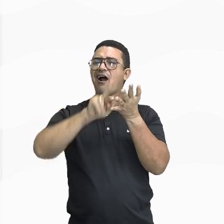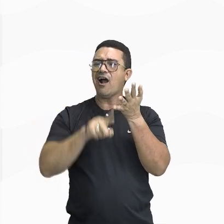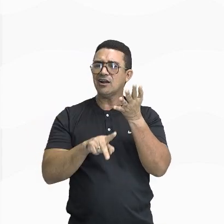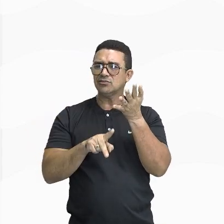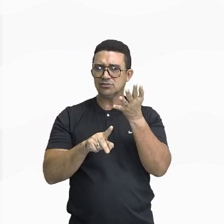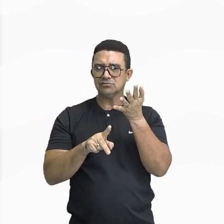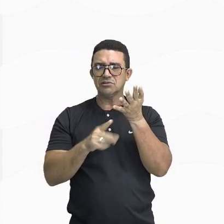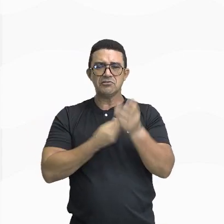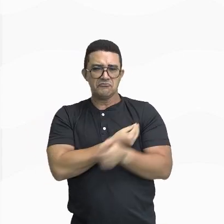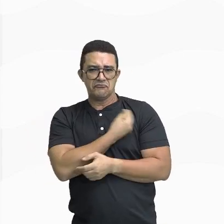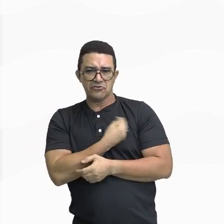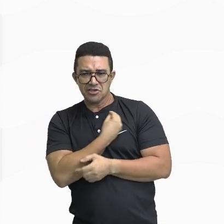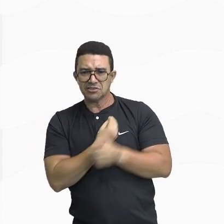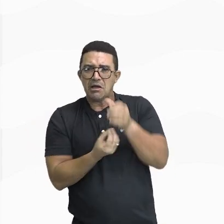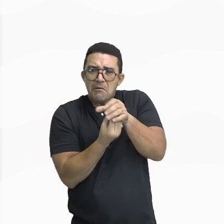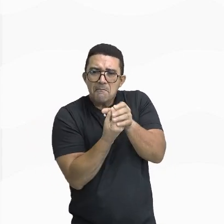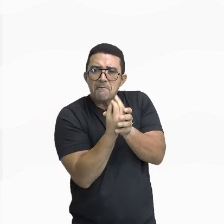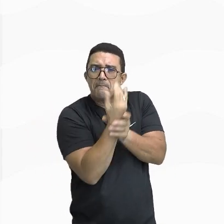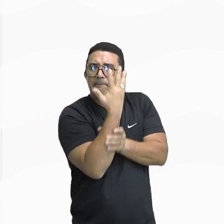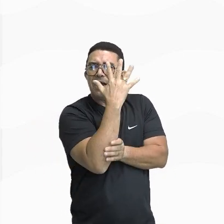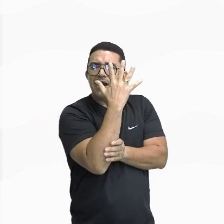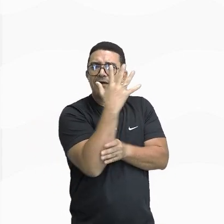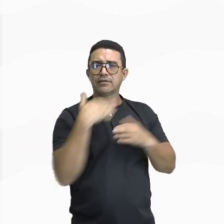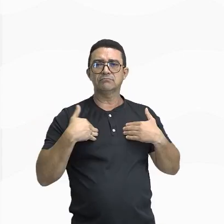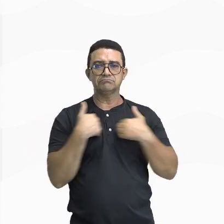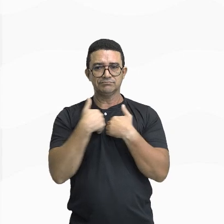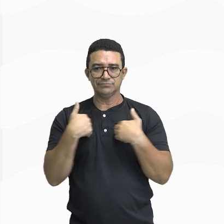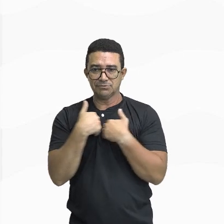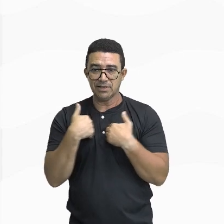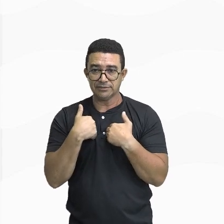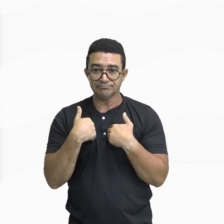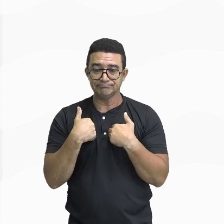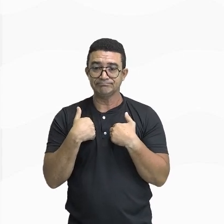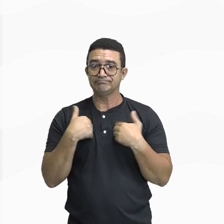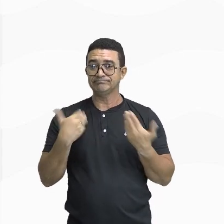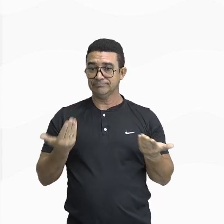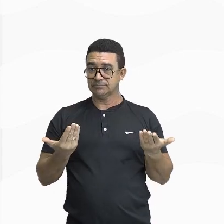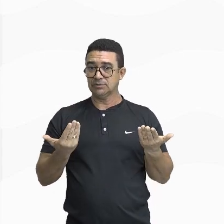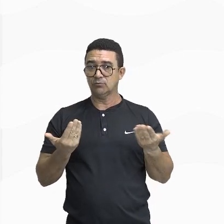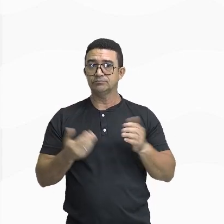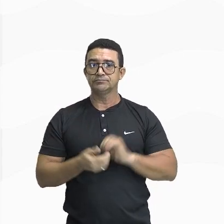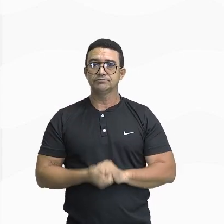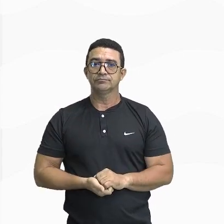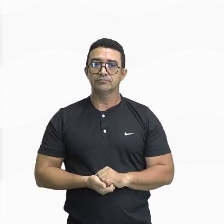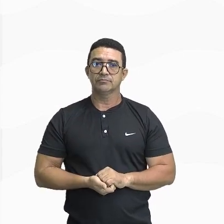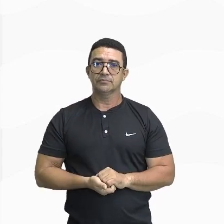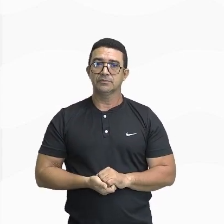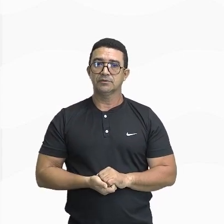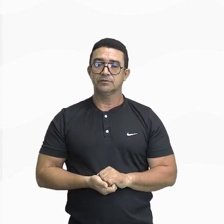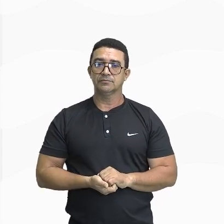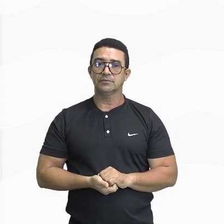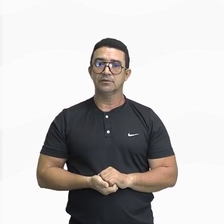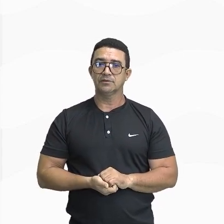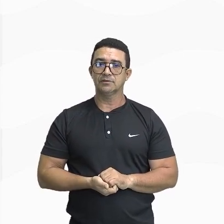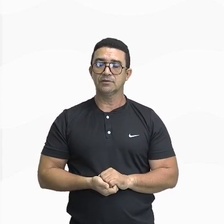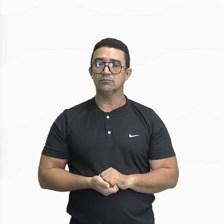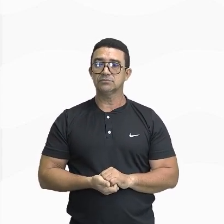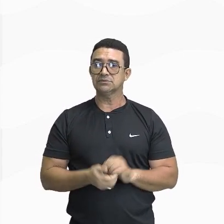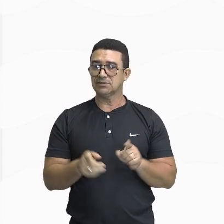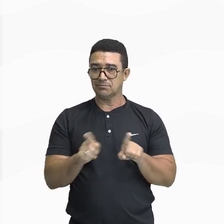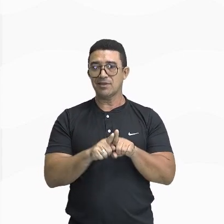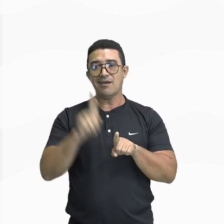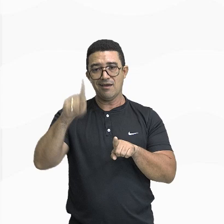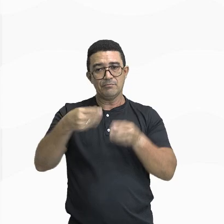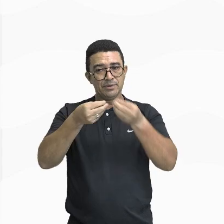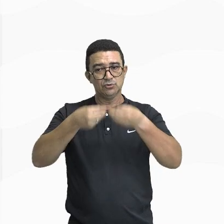de plantas, mas animais. E entre esses animais, eu vou incluir, professora, nós mesmos, os seres